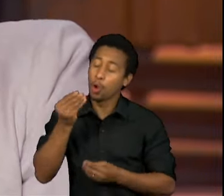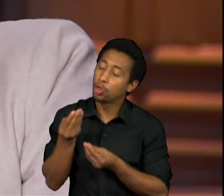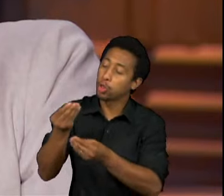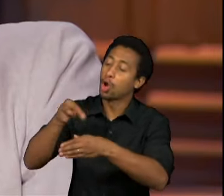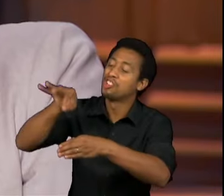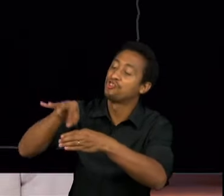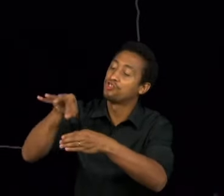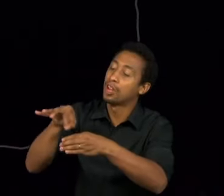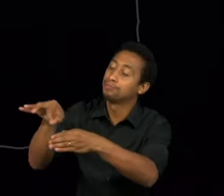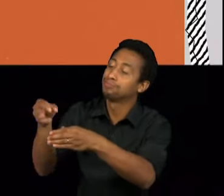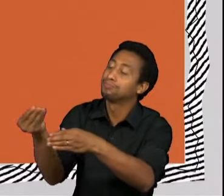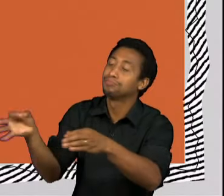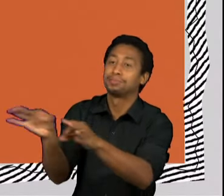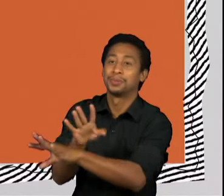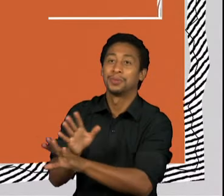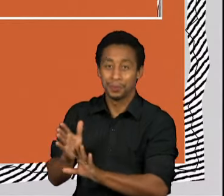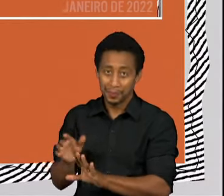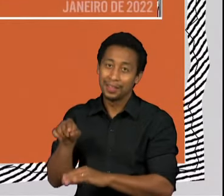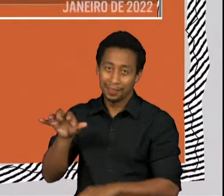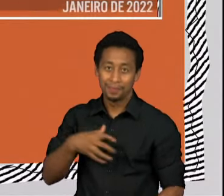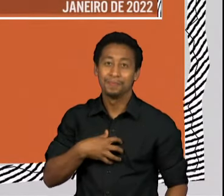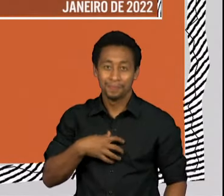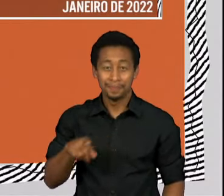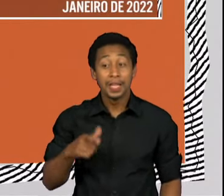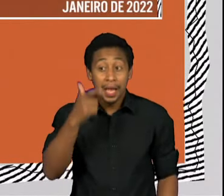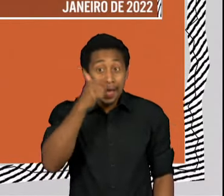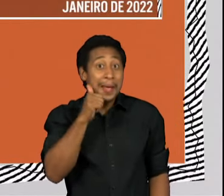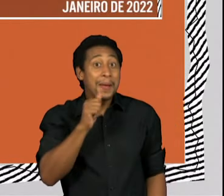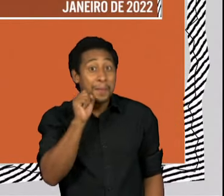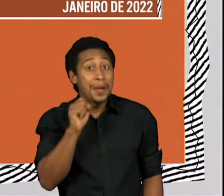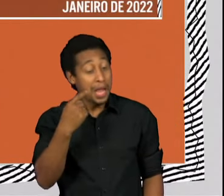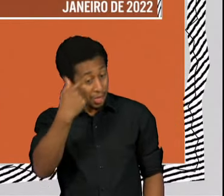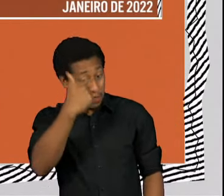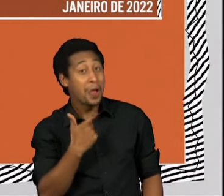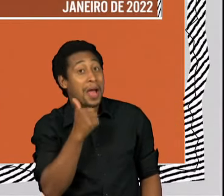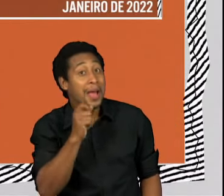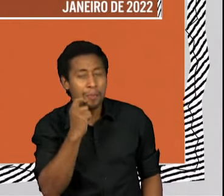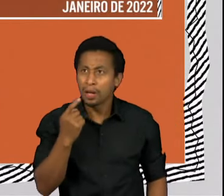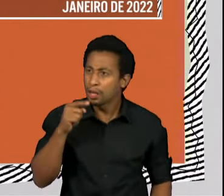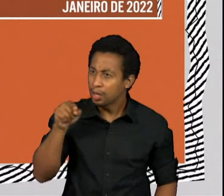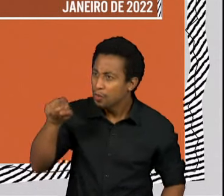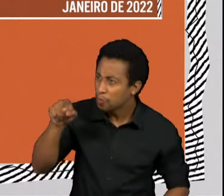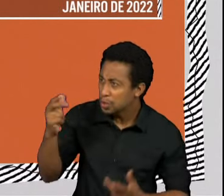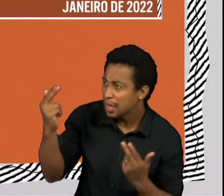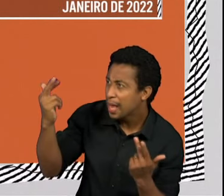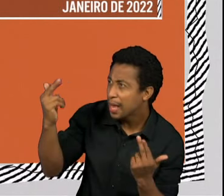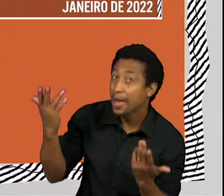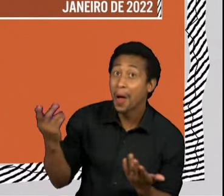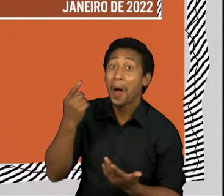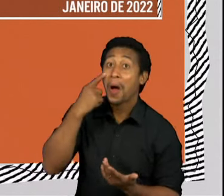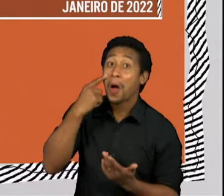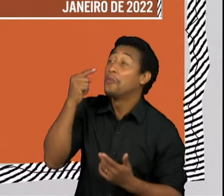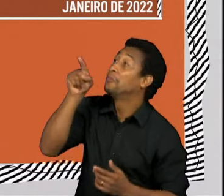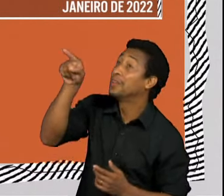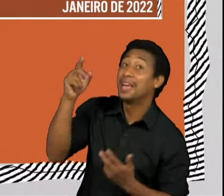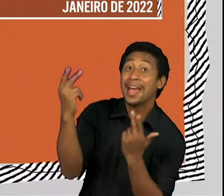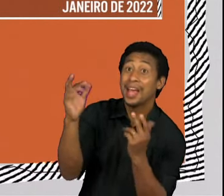tudo bem é o quê e olha para uma mãe deixa eu brincar